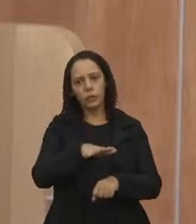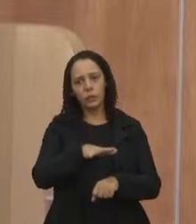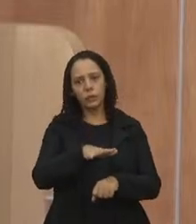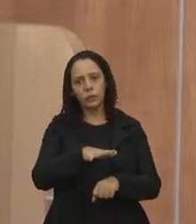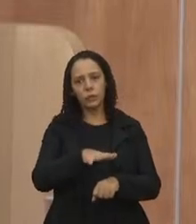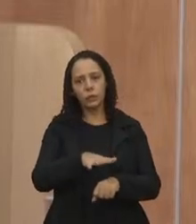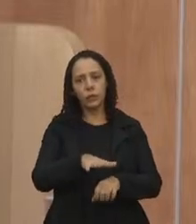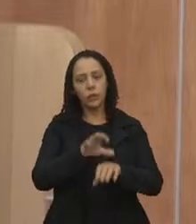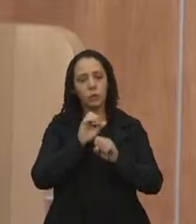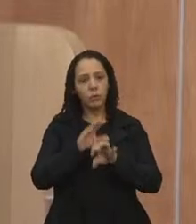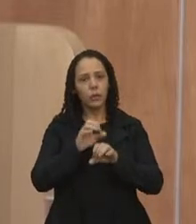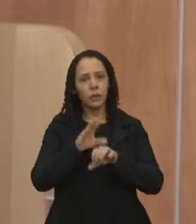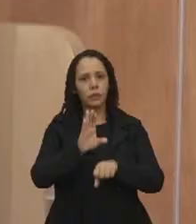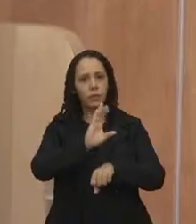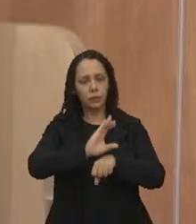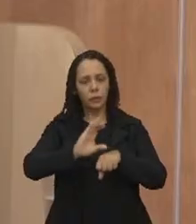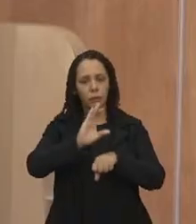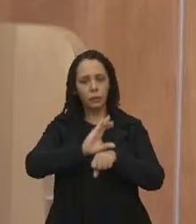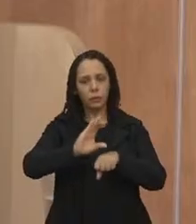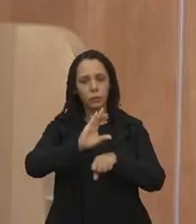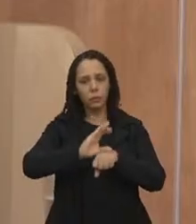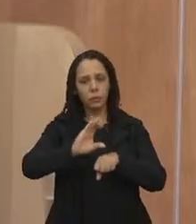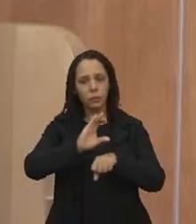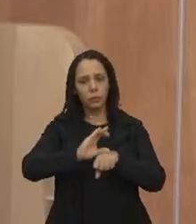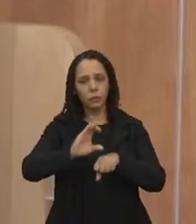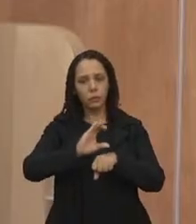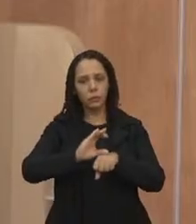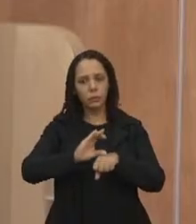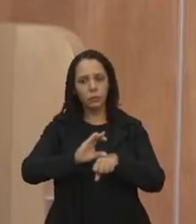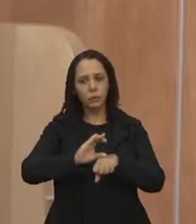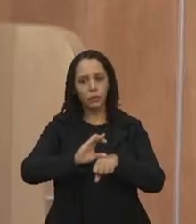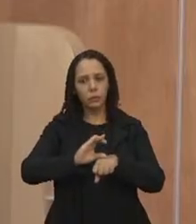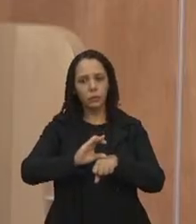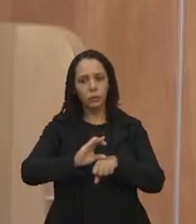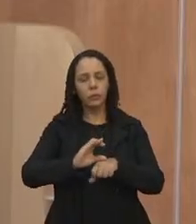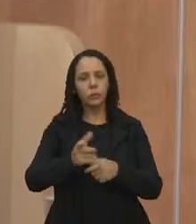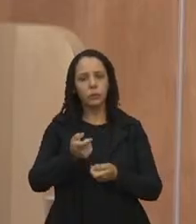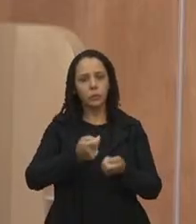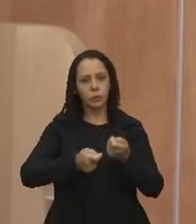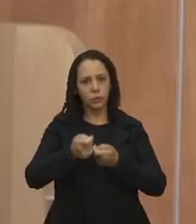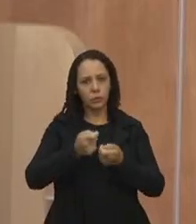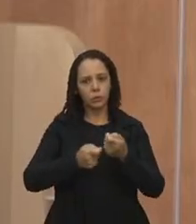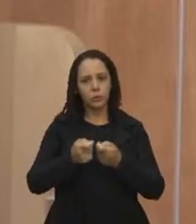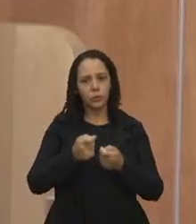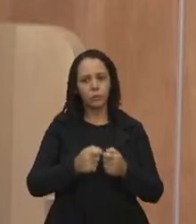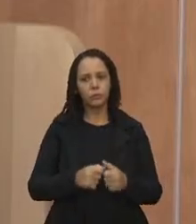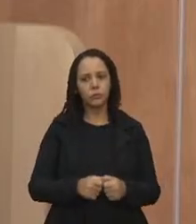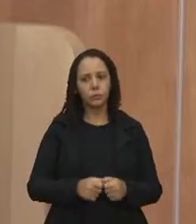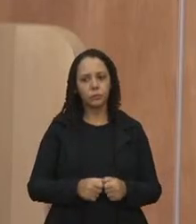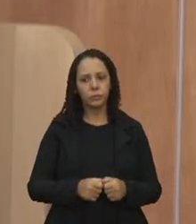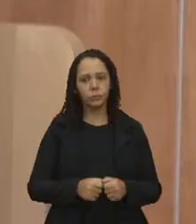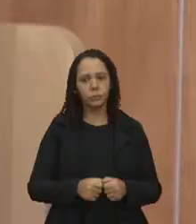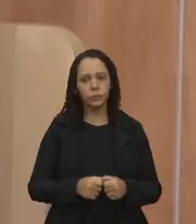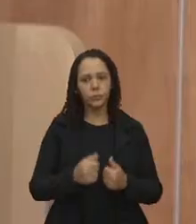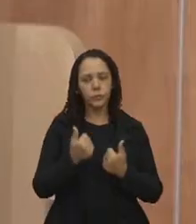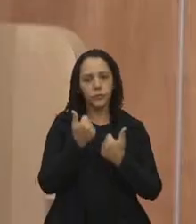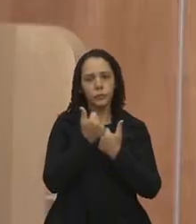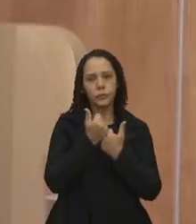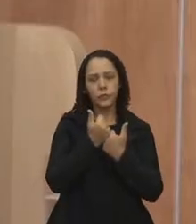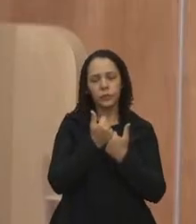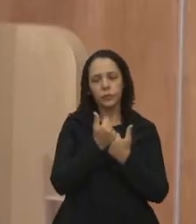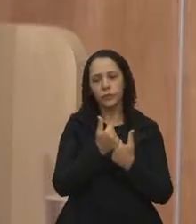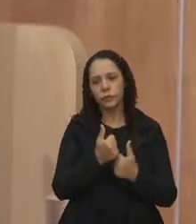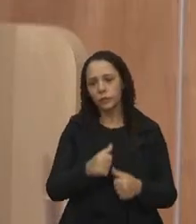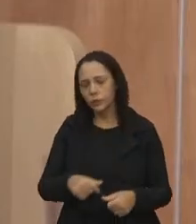para ministrar um curso de graduação em economia. E aí, quando eu falo, né, a gente tem essa